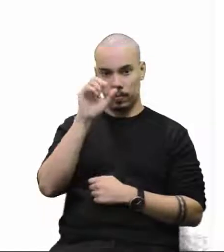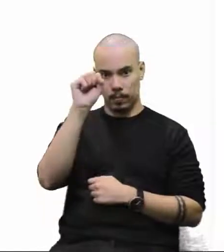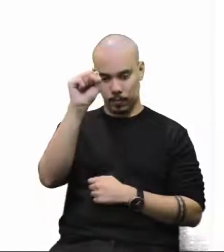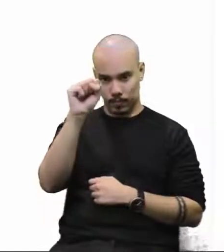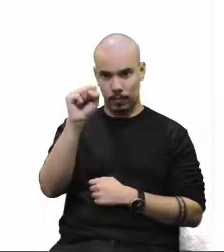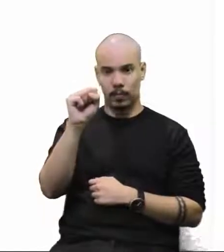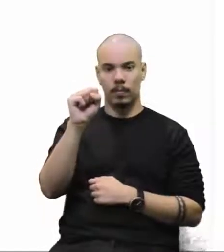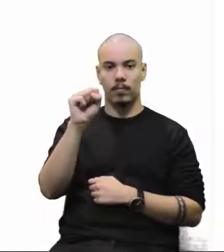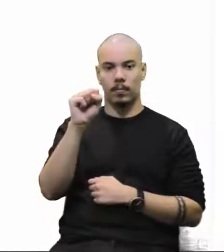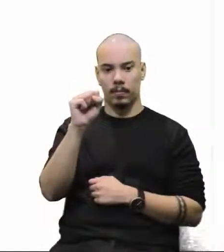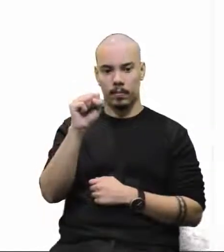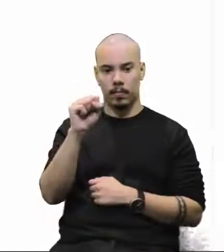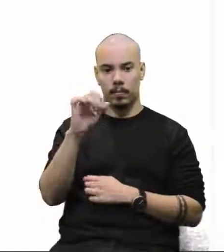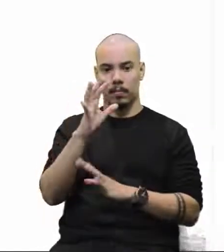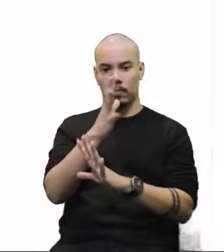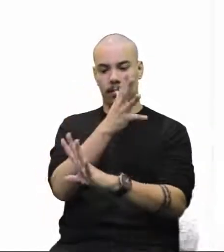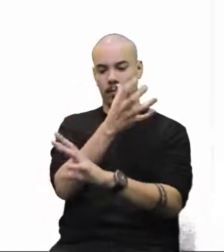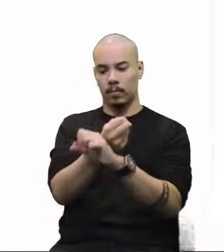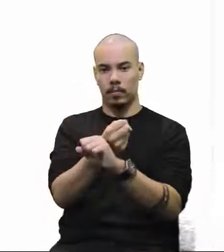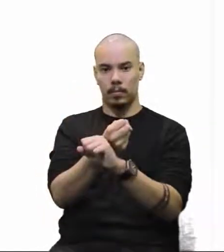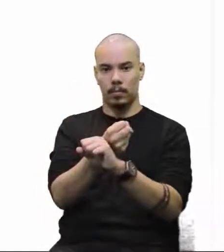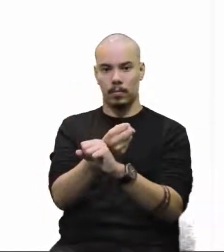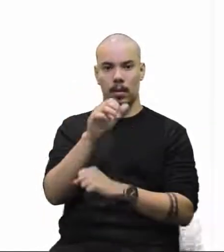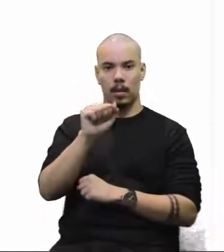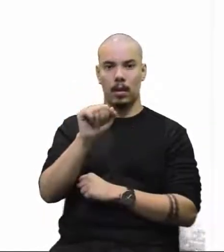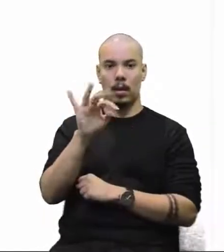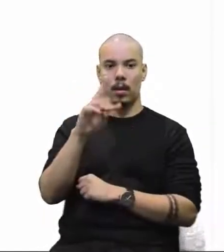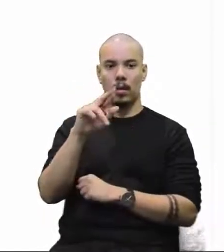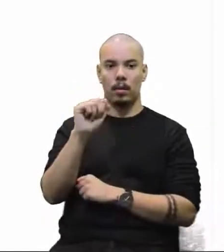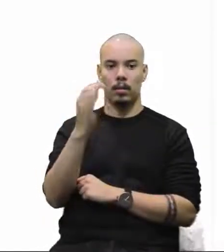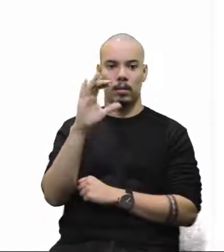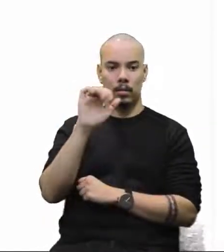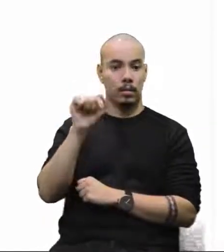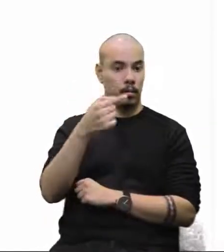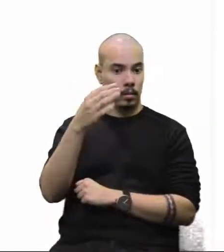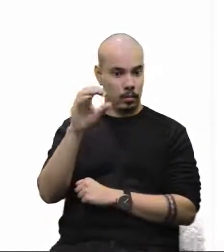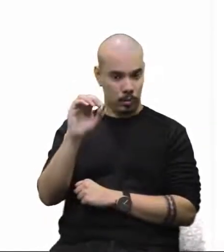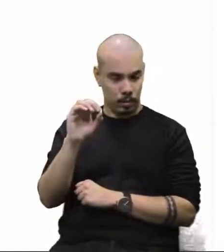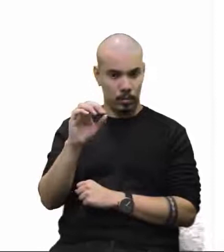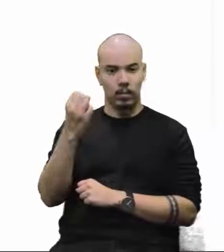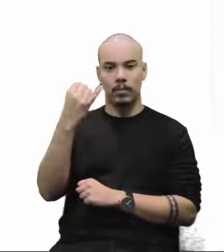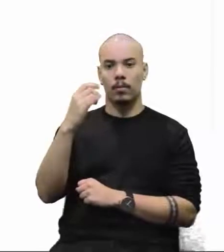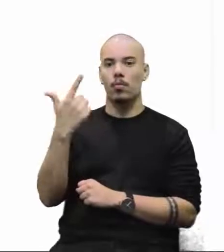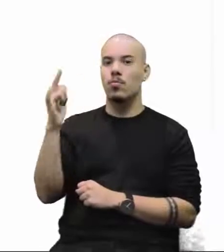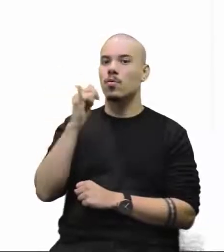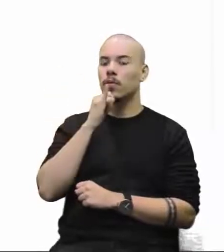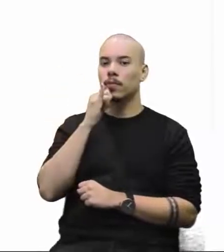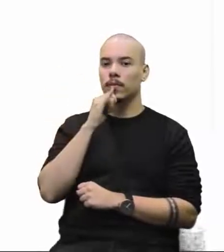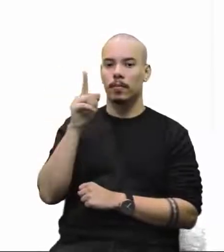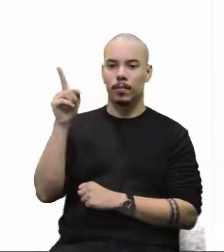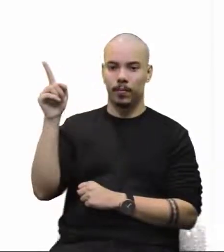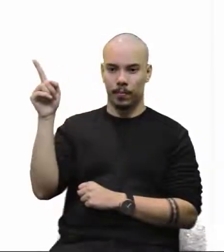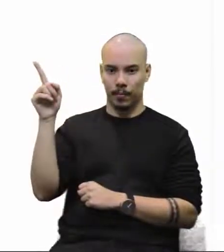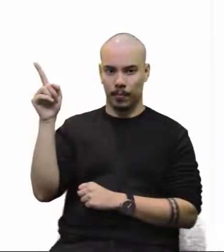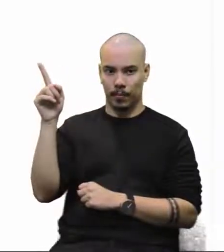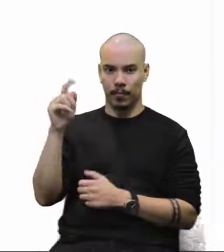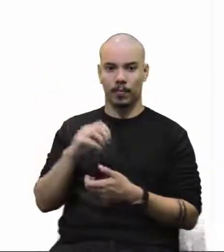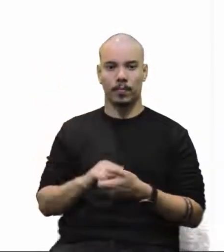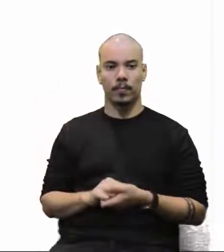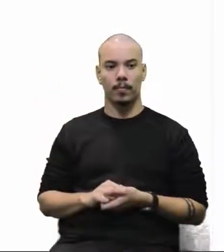de atração. O fio vai atrair. E se você mudar a corrente, olha o outro exemplo aí do lado. Isso,